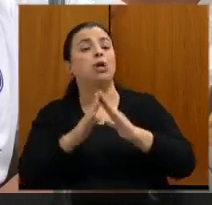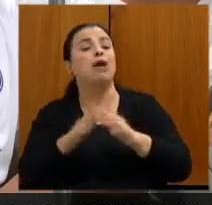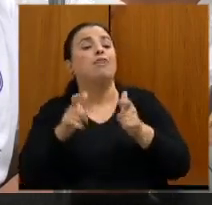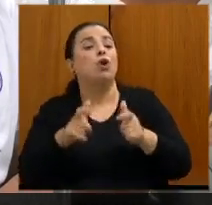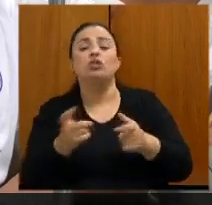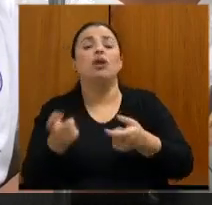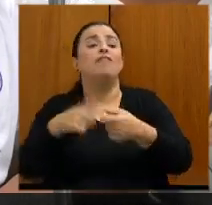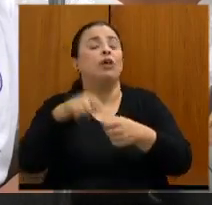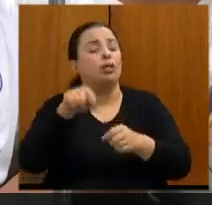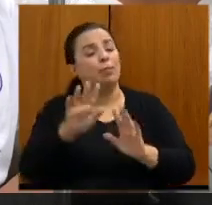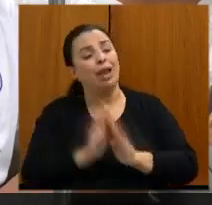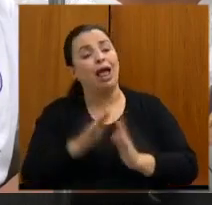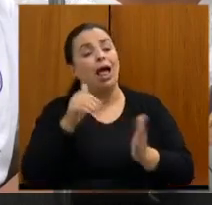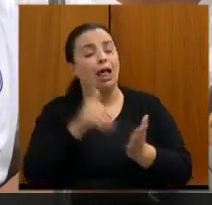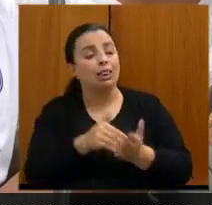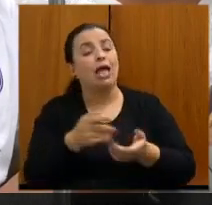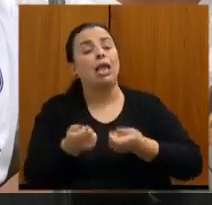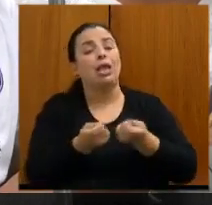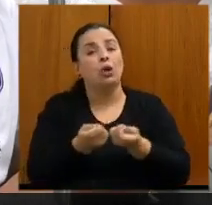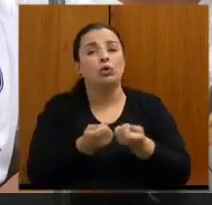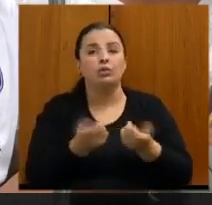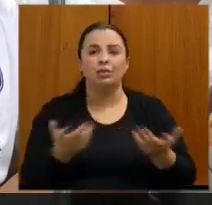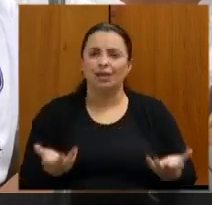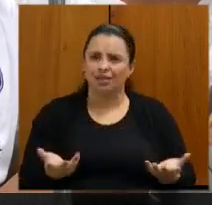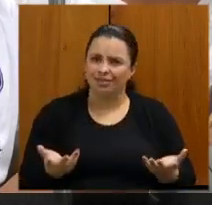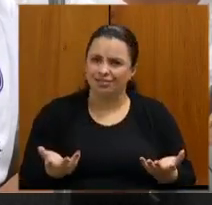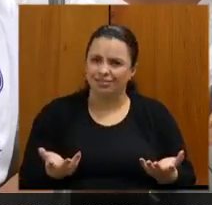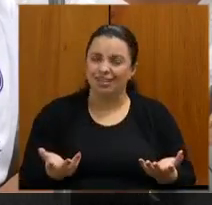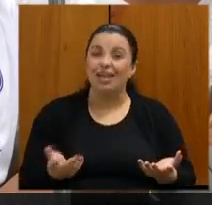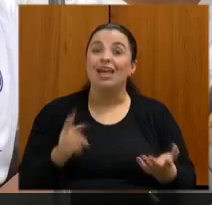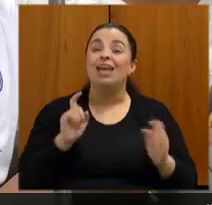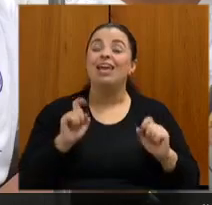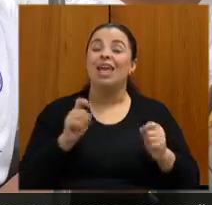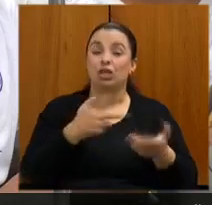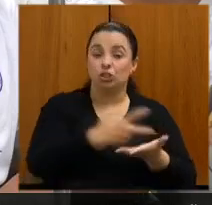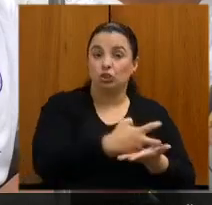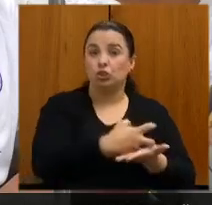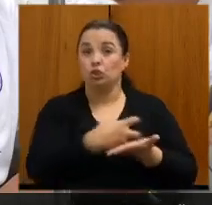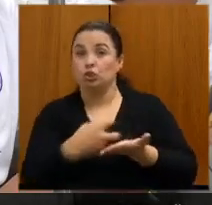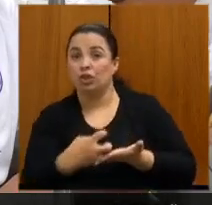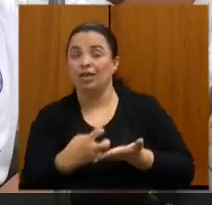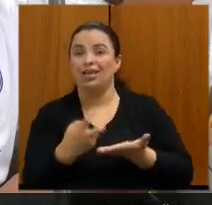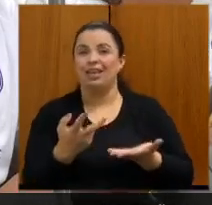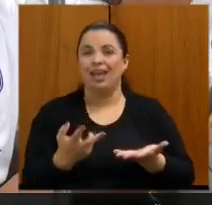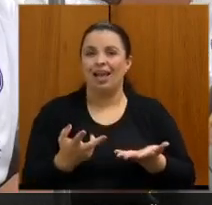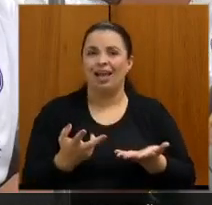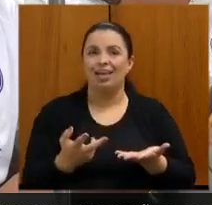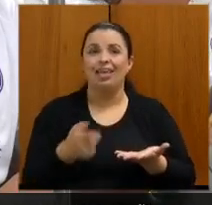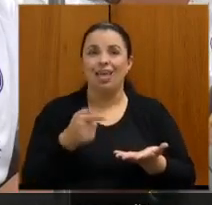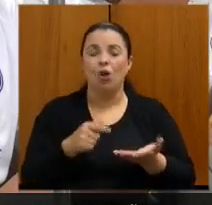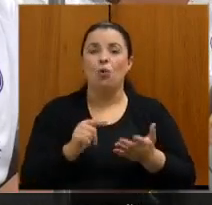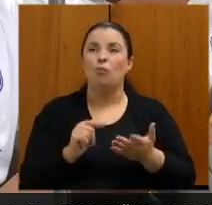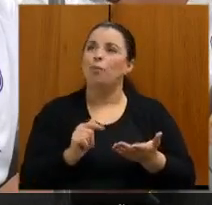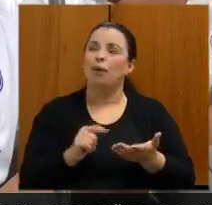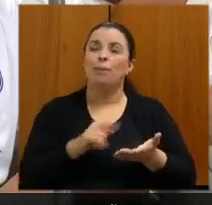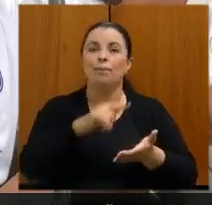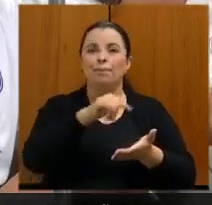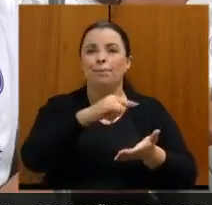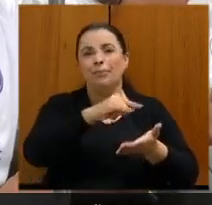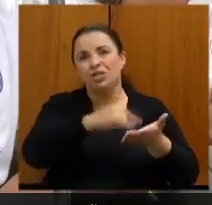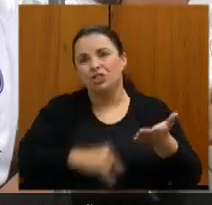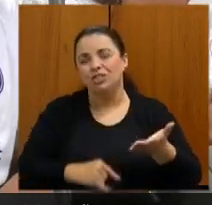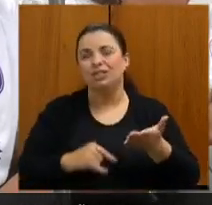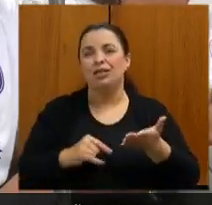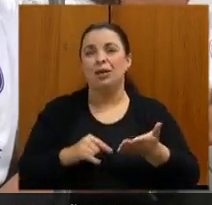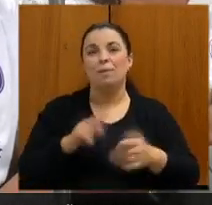vieram enquanto a gente negocia quer fazer retirada como medida preventiva Mas e